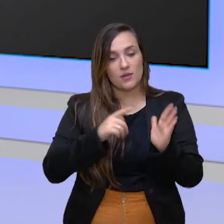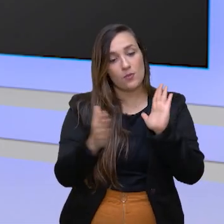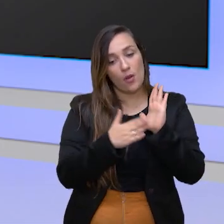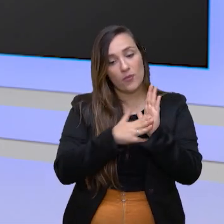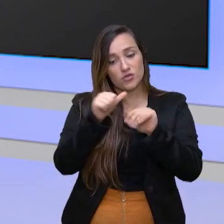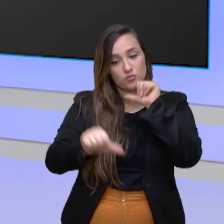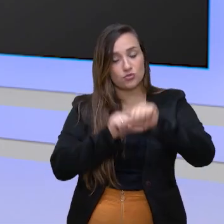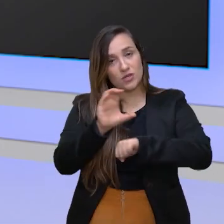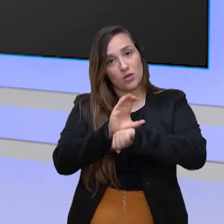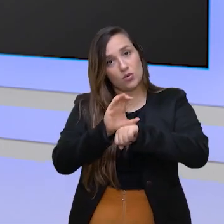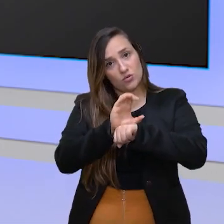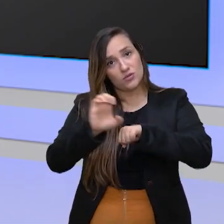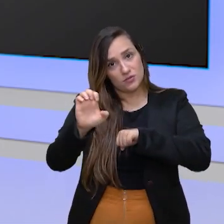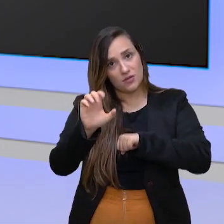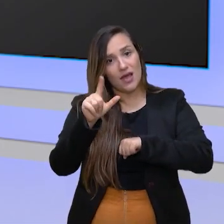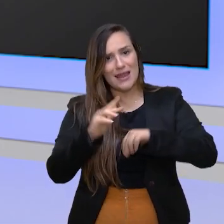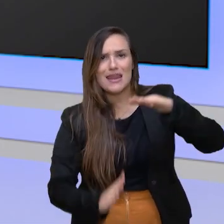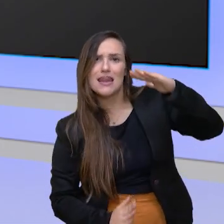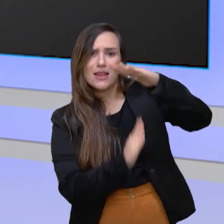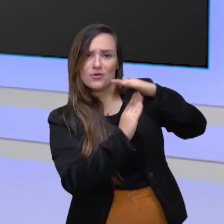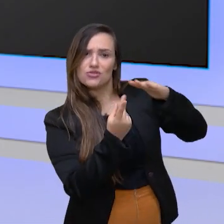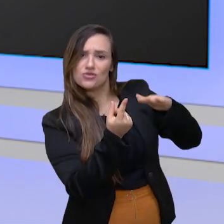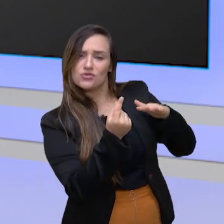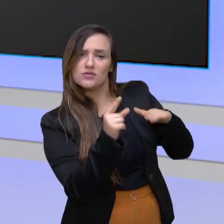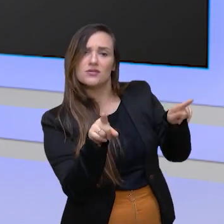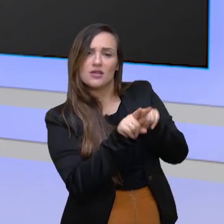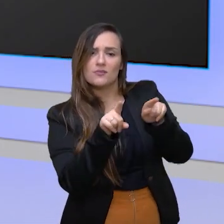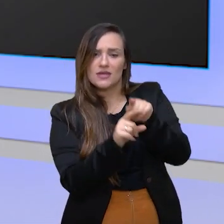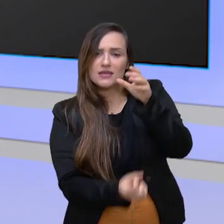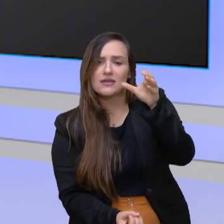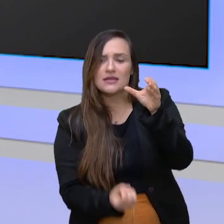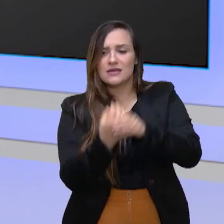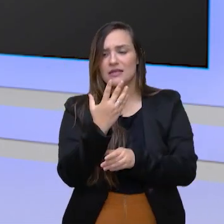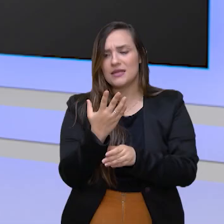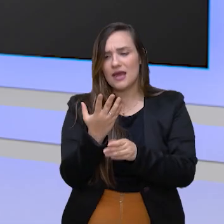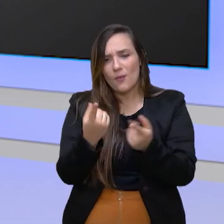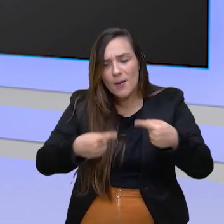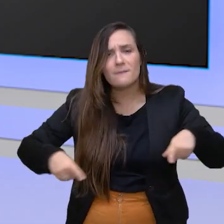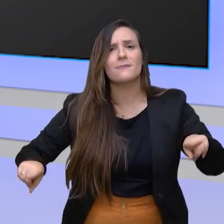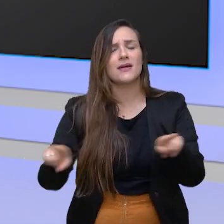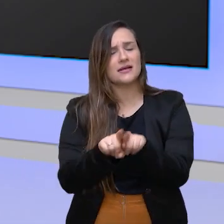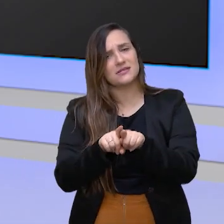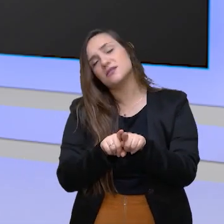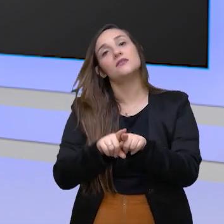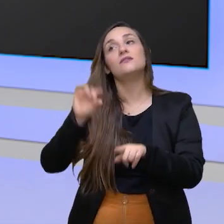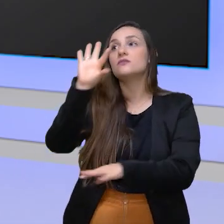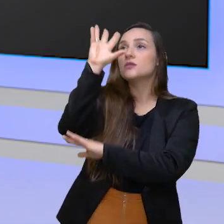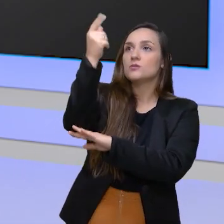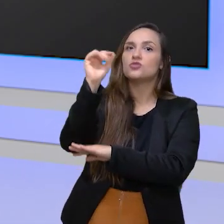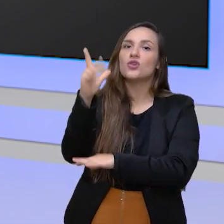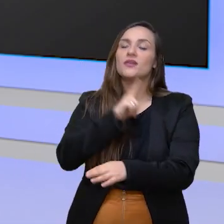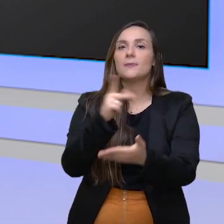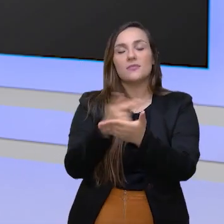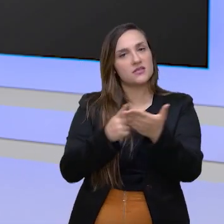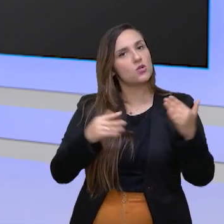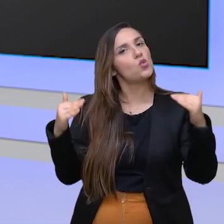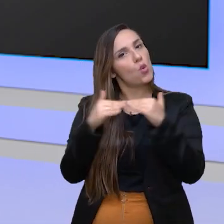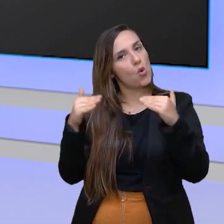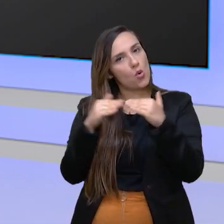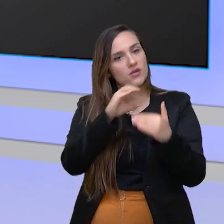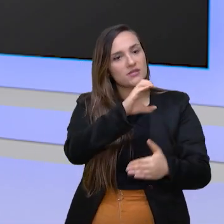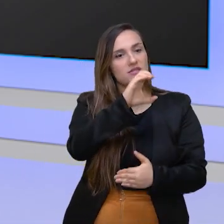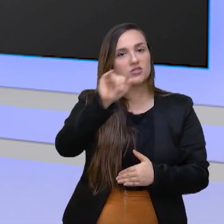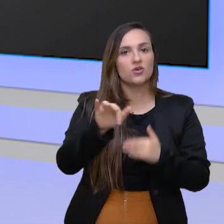Proposta de emenda à Constituição que limita gastos e criação do consórcio interestadual sobre o clima recebem